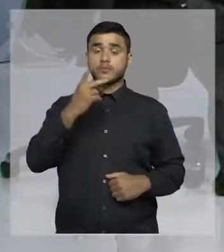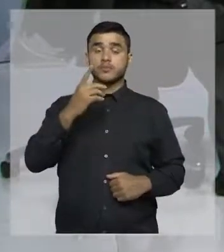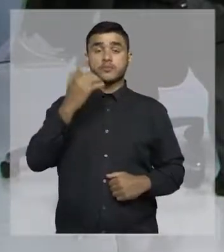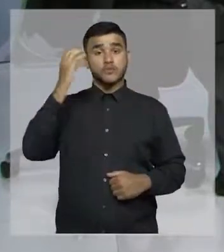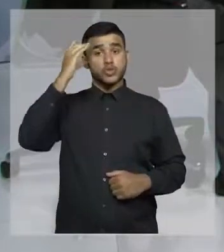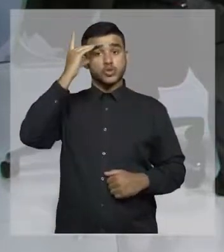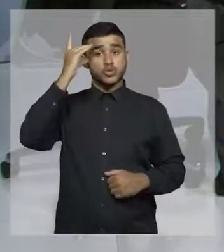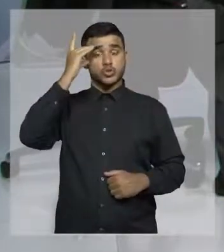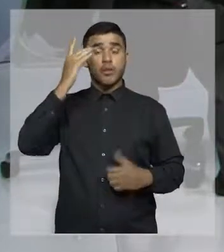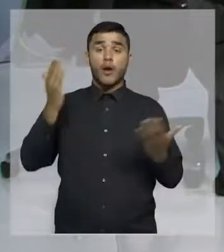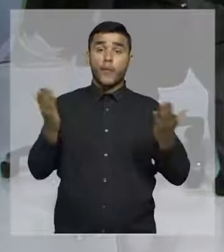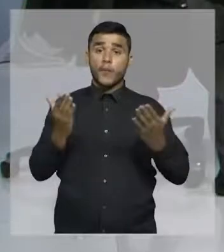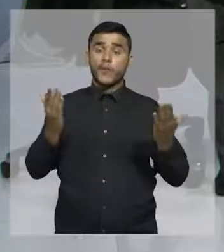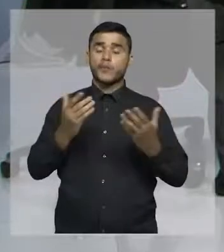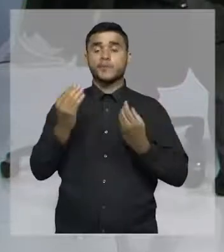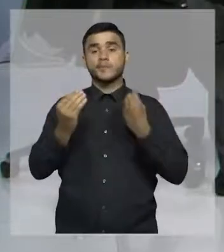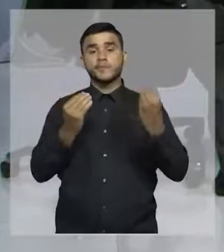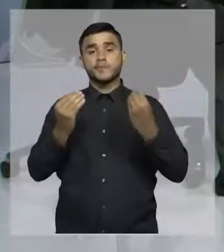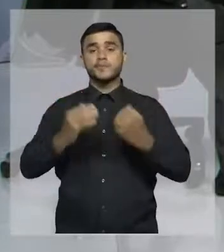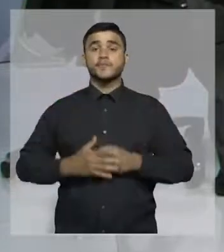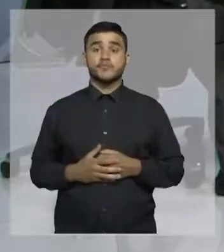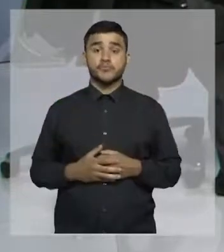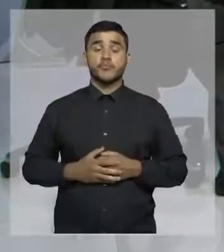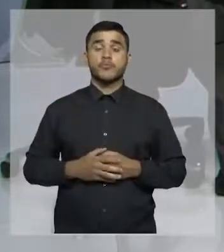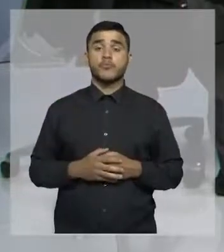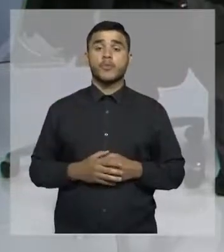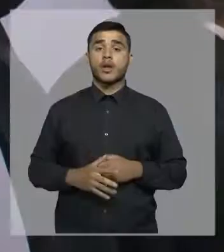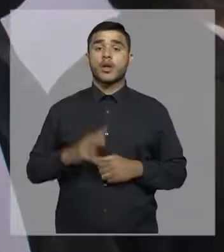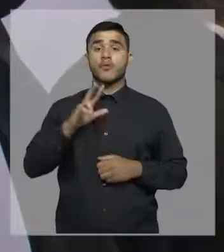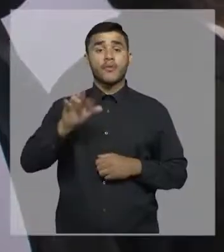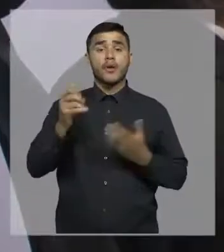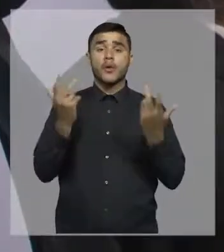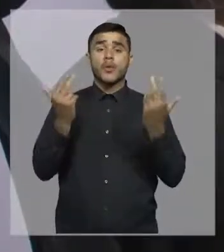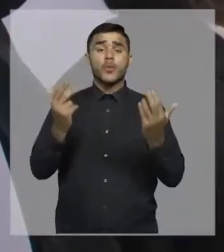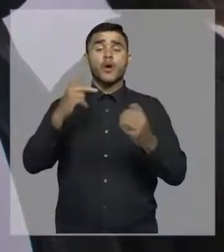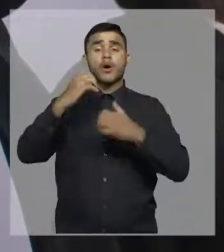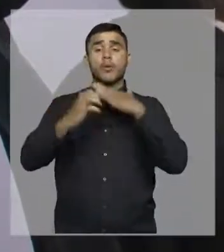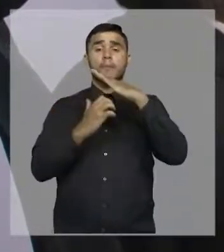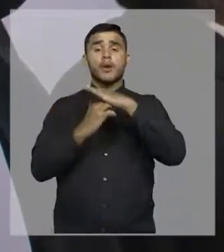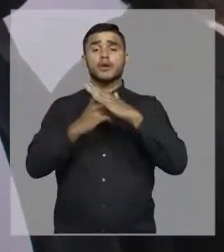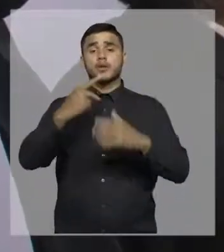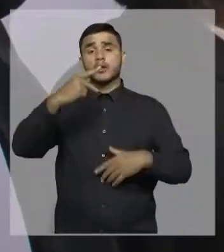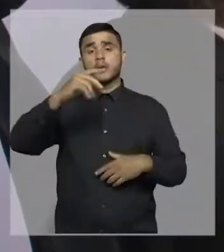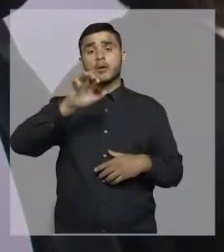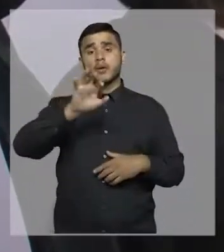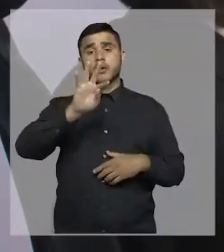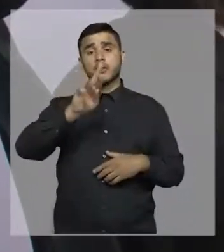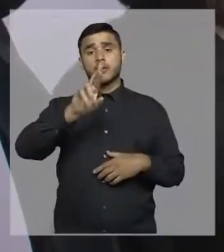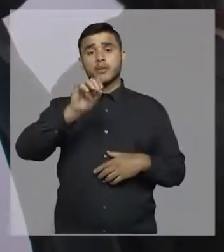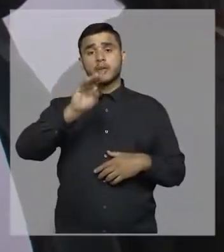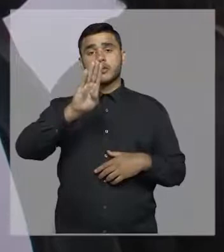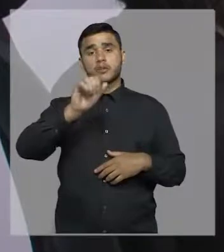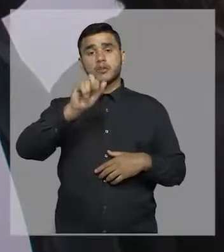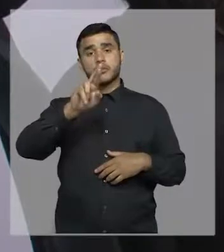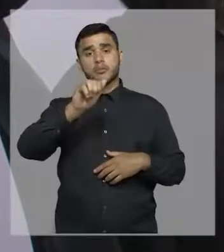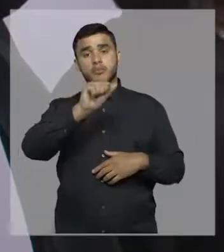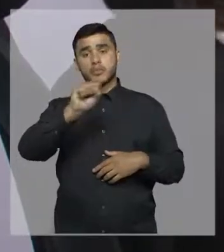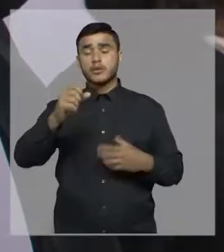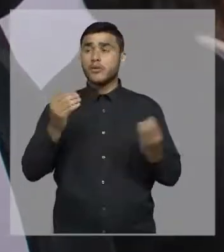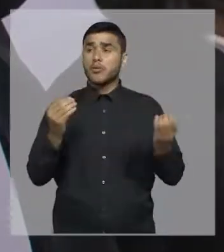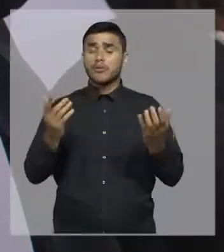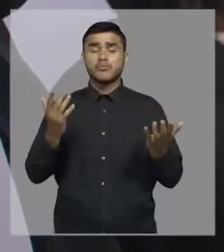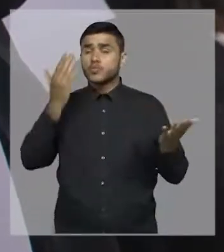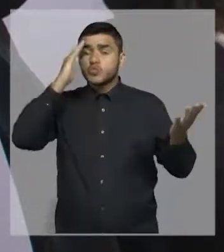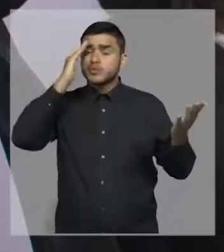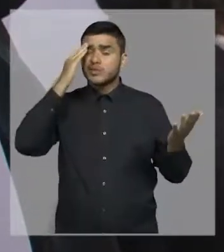Brasil tá igual a Petrobras, então, ninguém entende mais esse país. Ninguém consegue